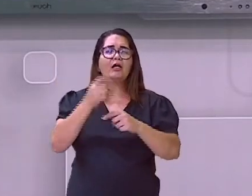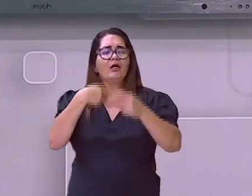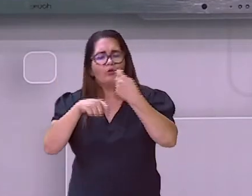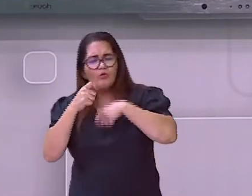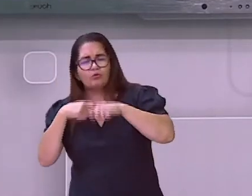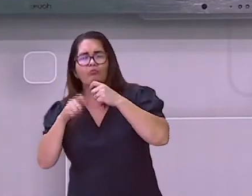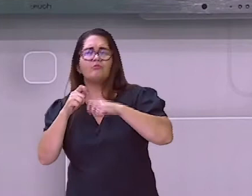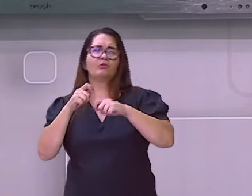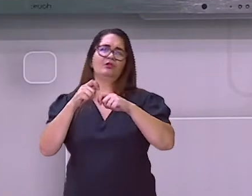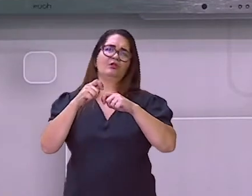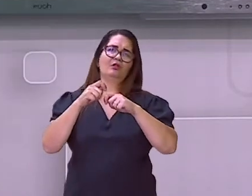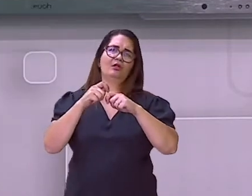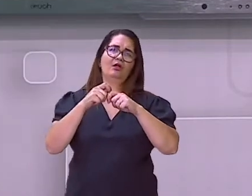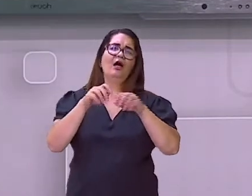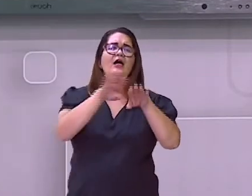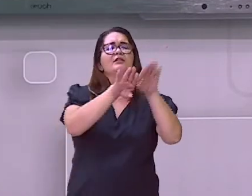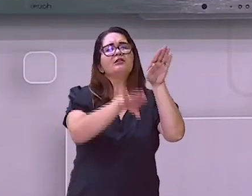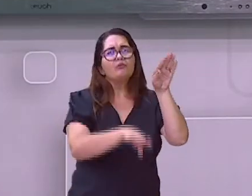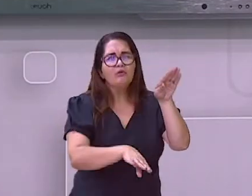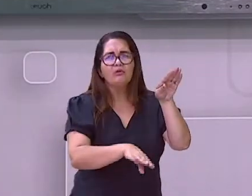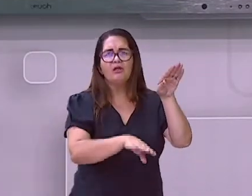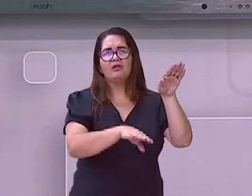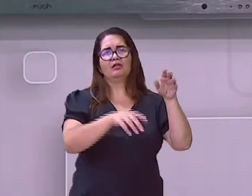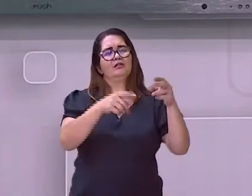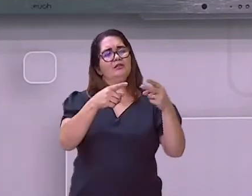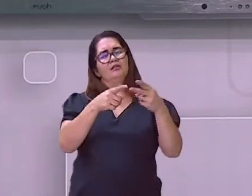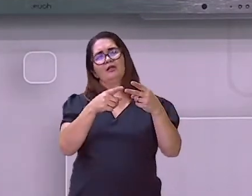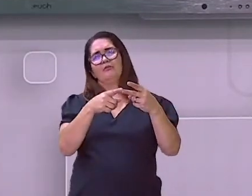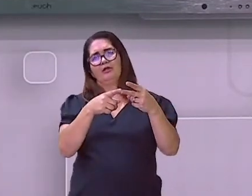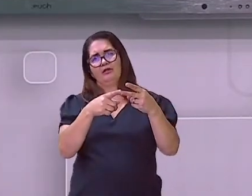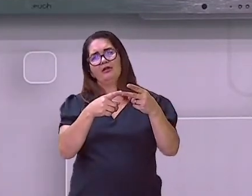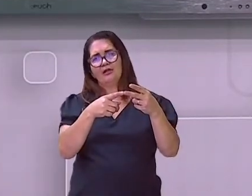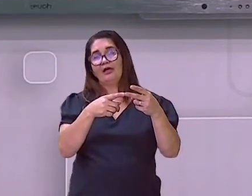quê? O continente europeu.